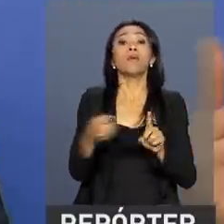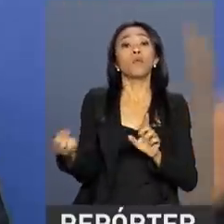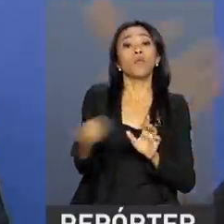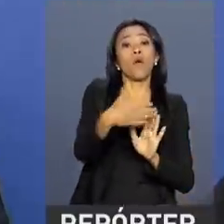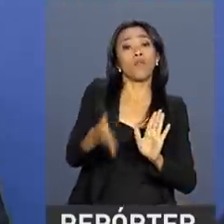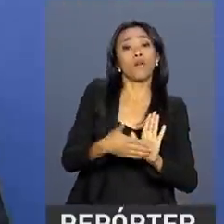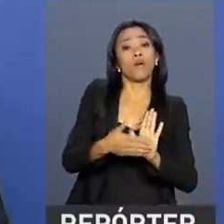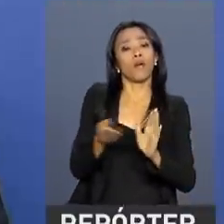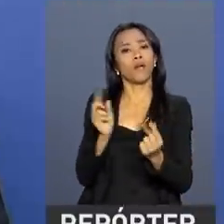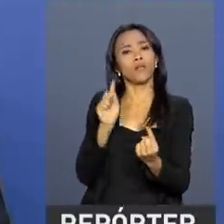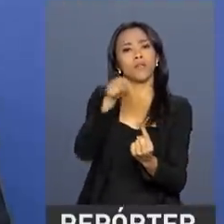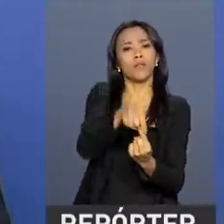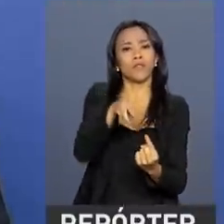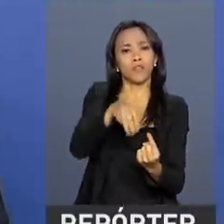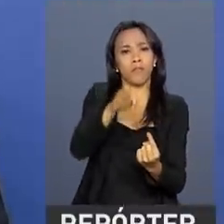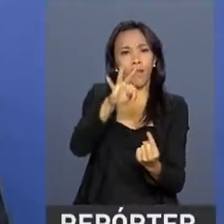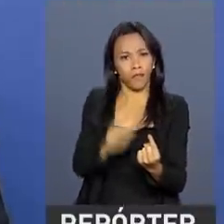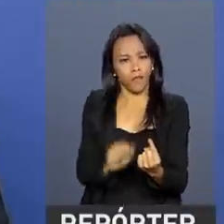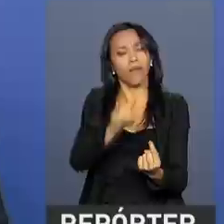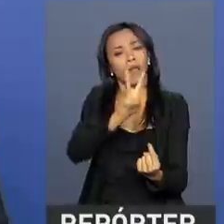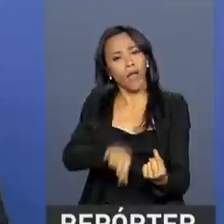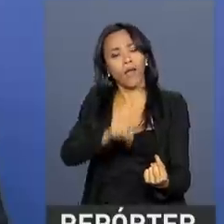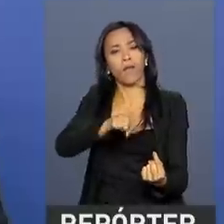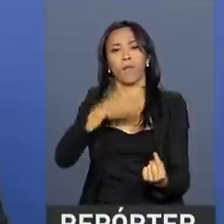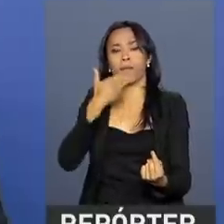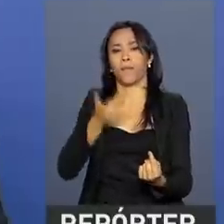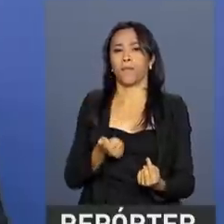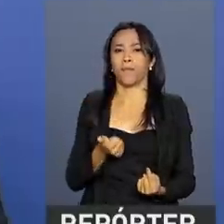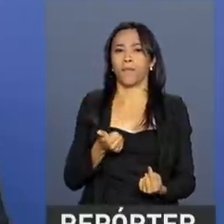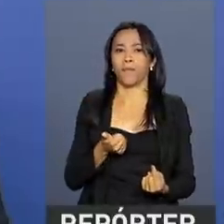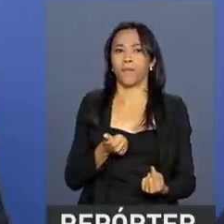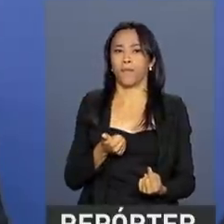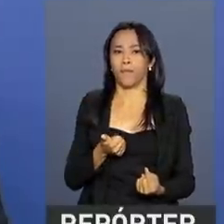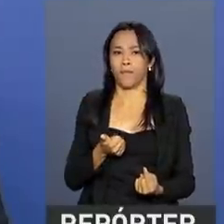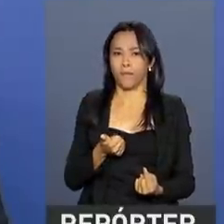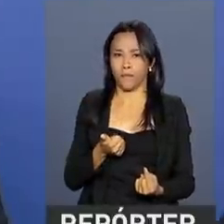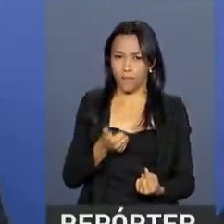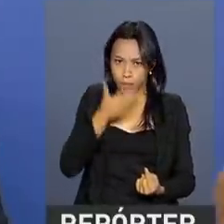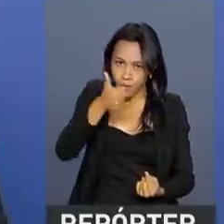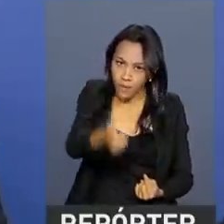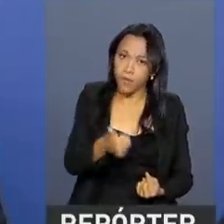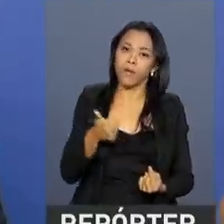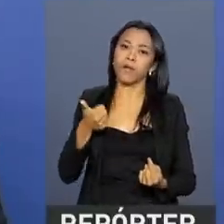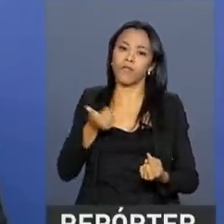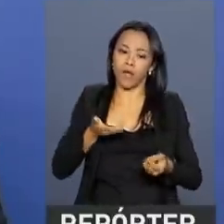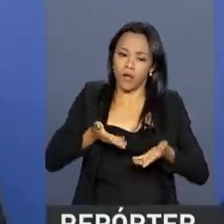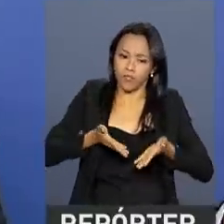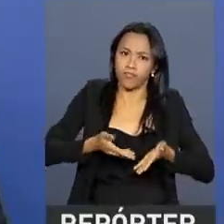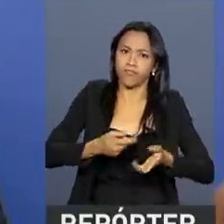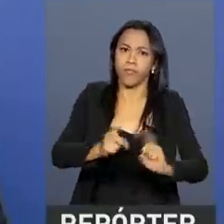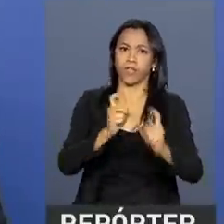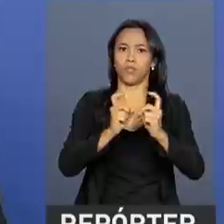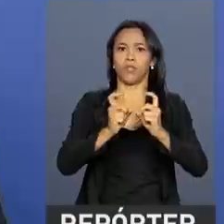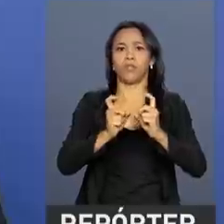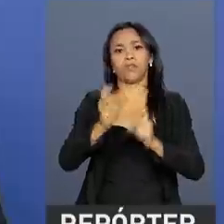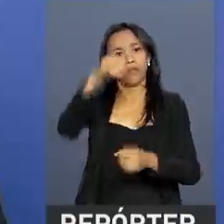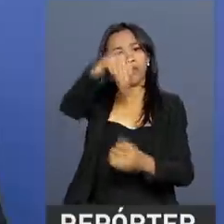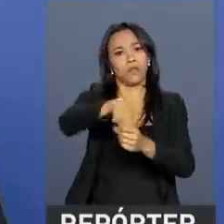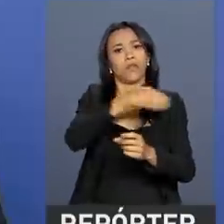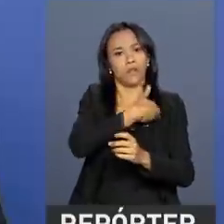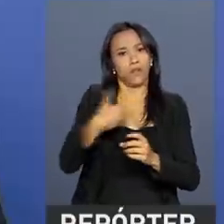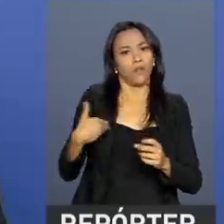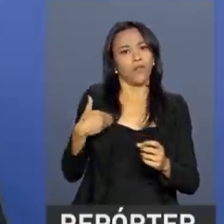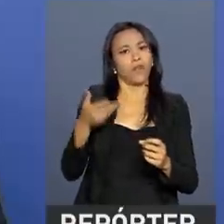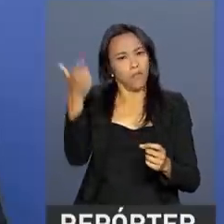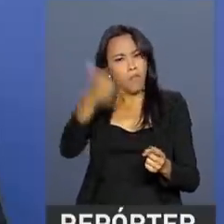meta que permitirá certamente o melhor foram 11 o funcionamento do governo da máquina pública continuação dos